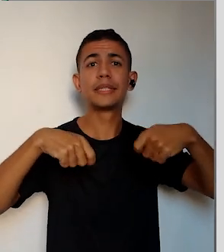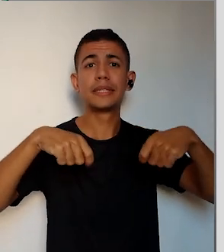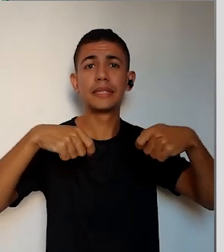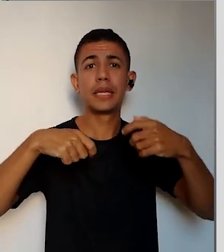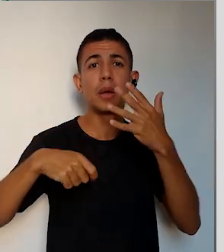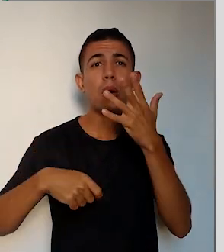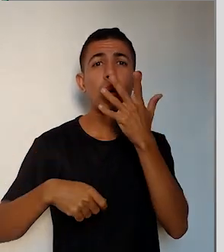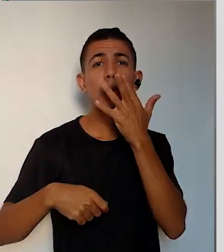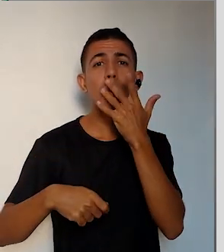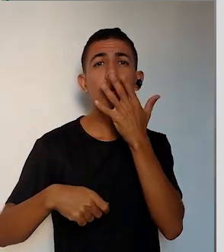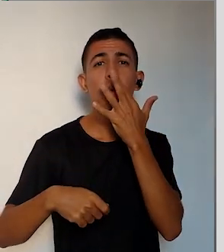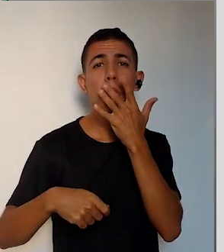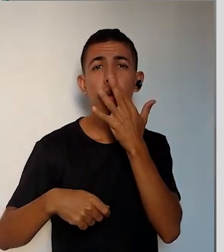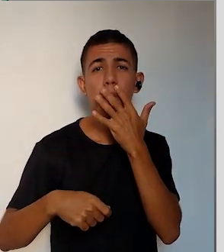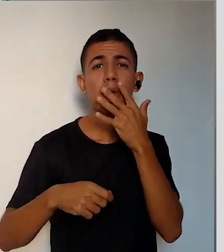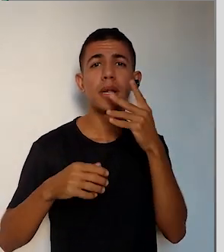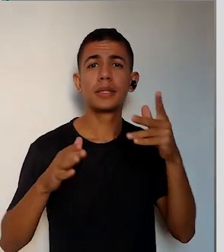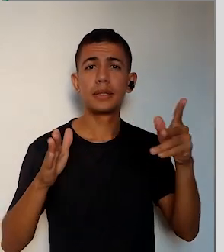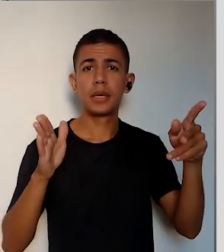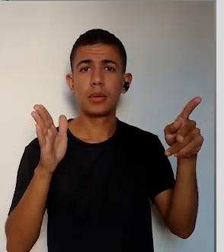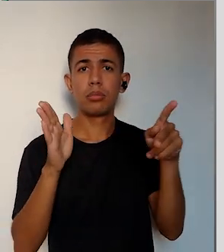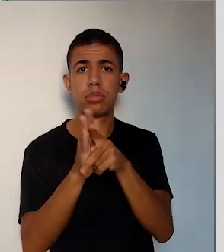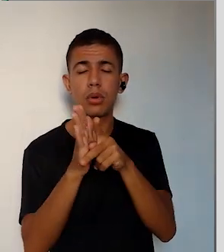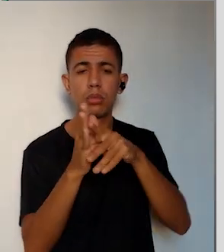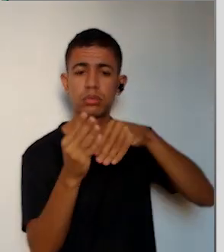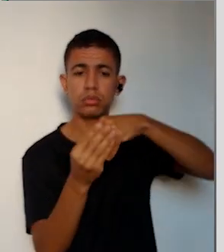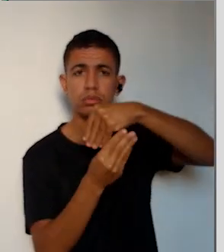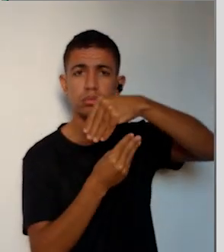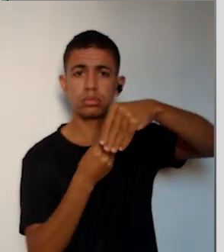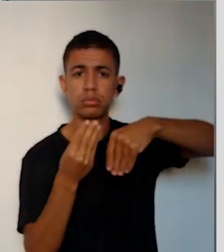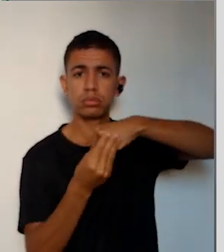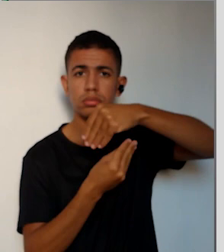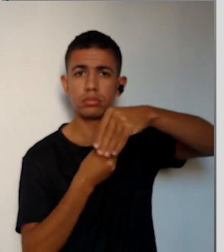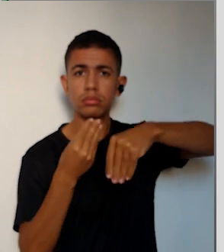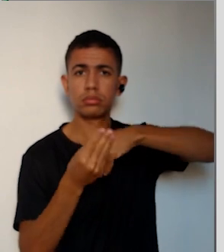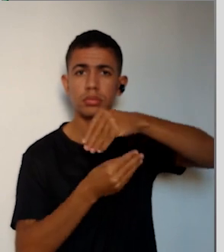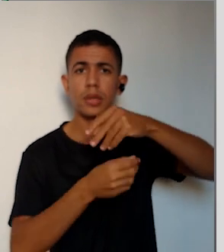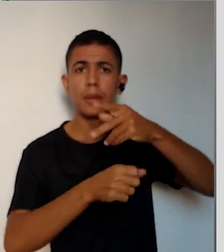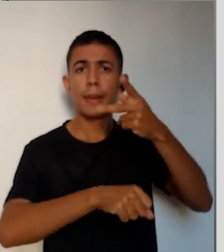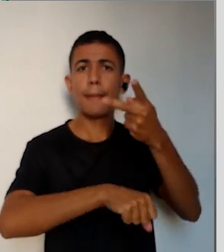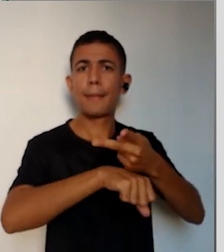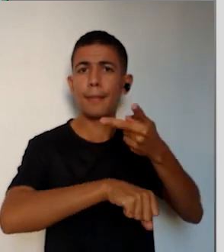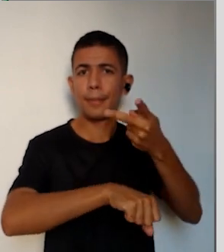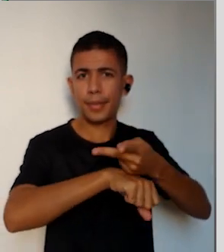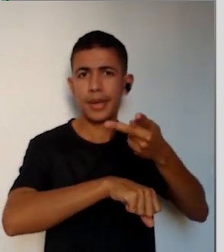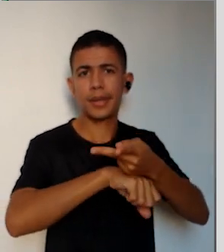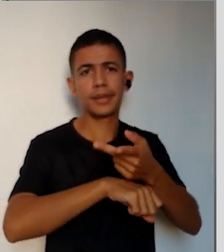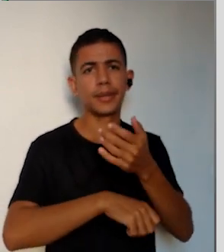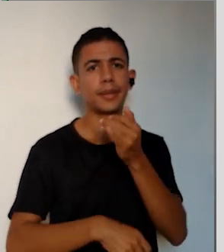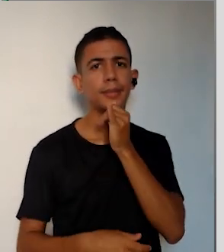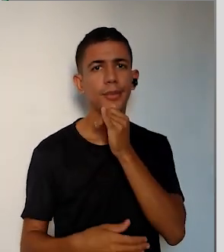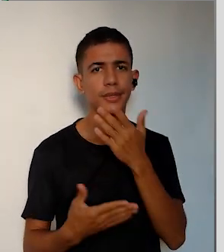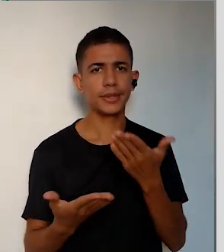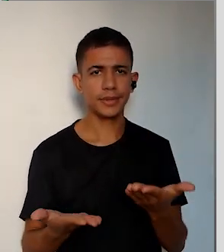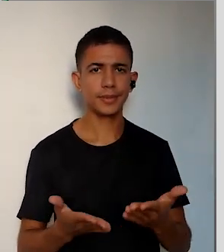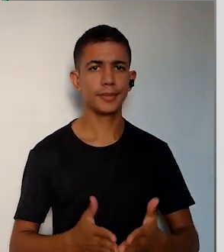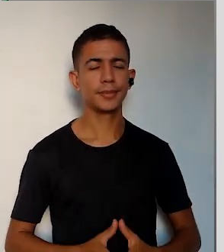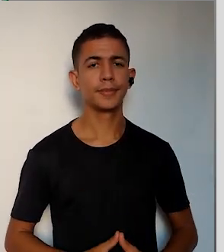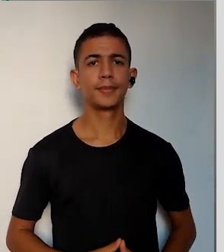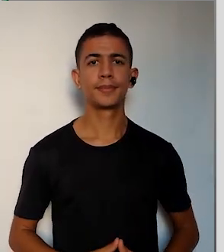empregar coloração especial específica por impregnação de prata, por exemplo.